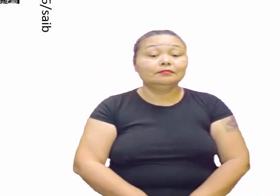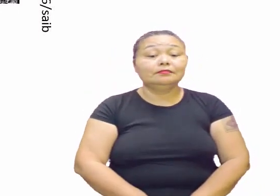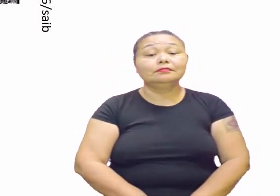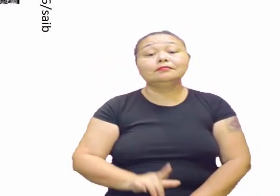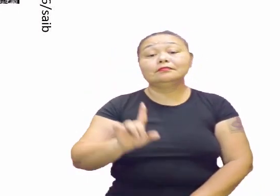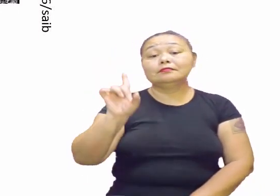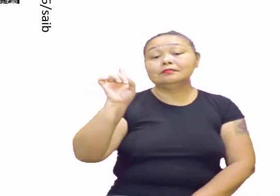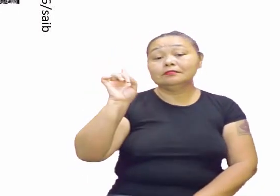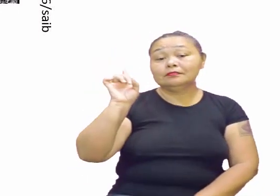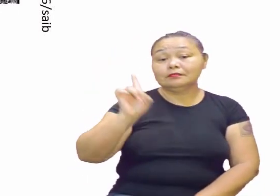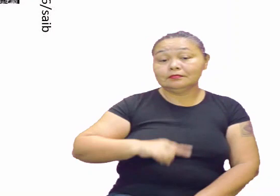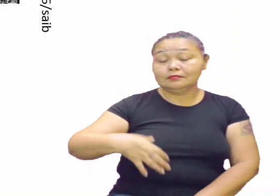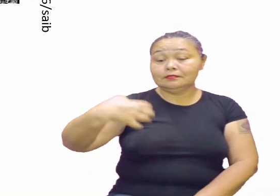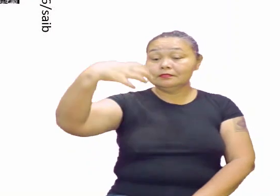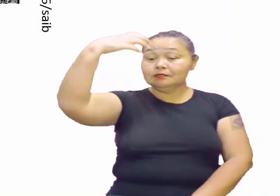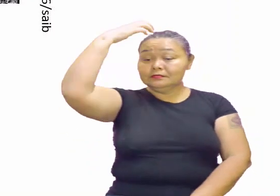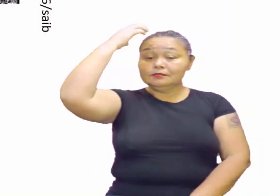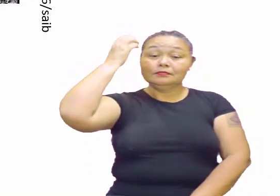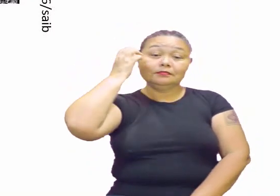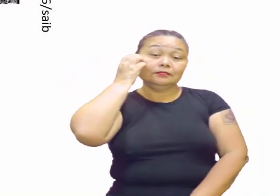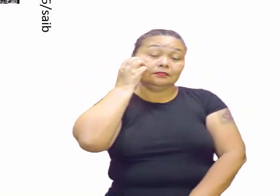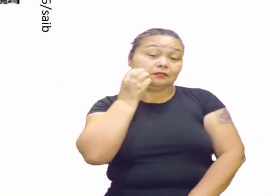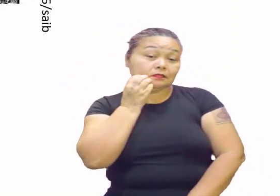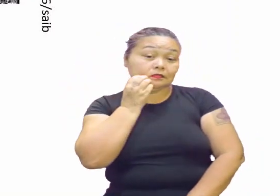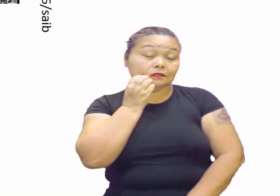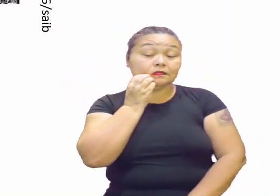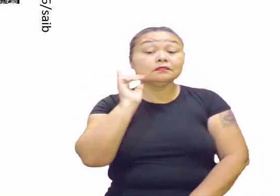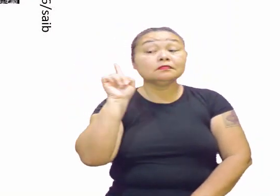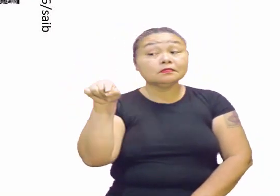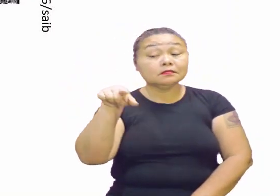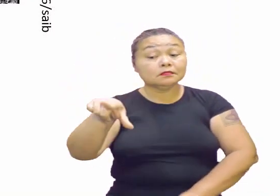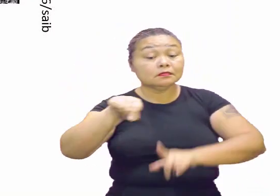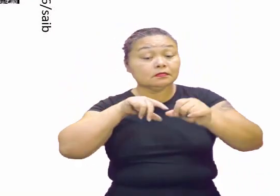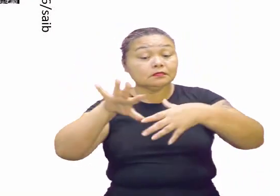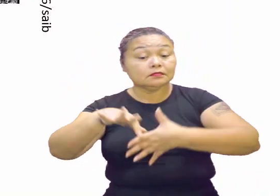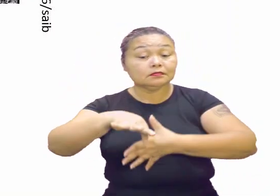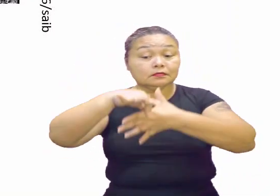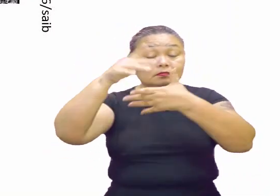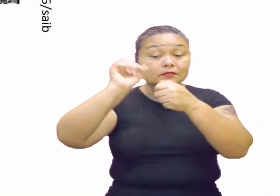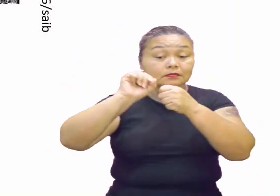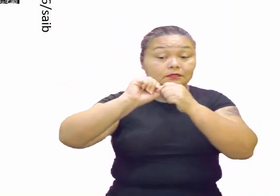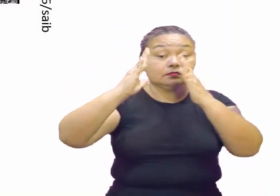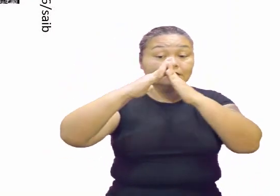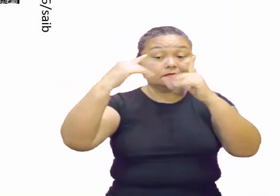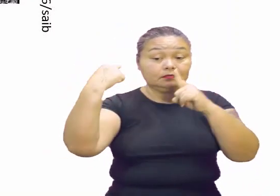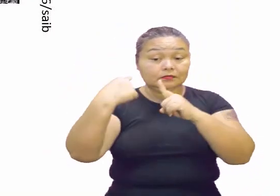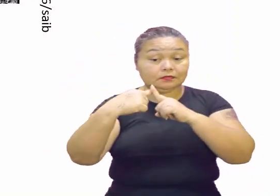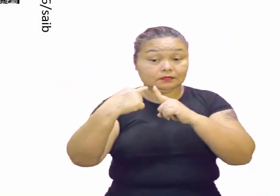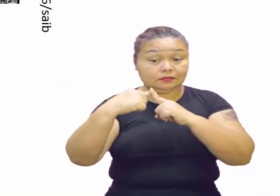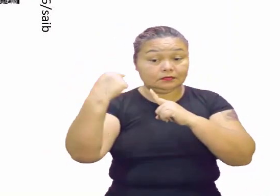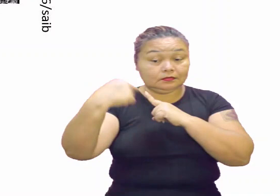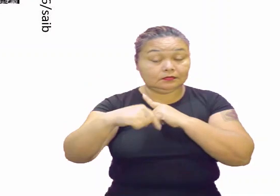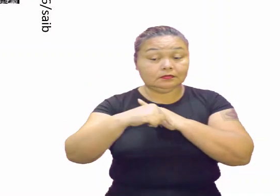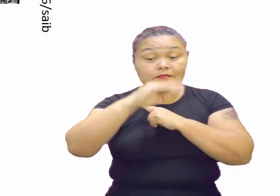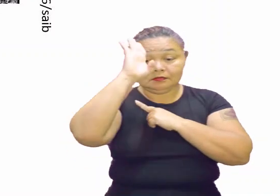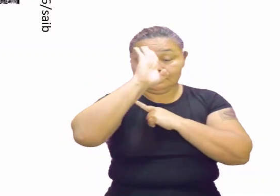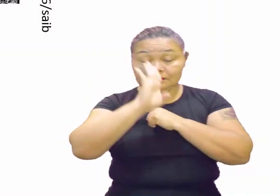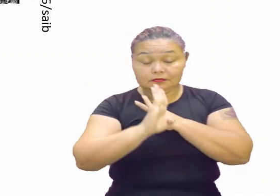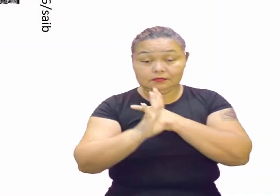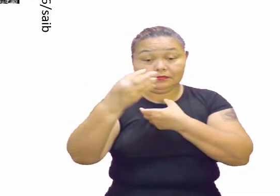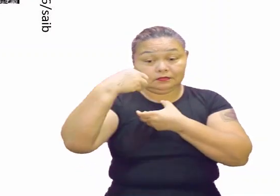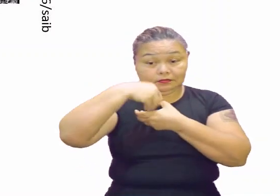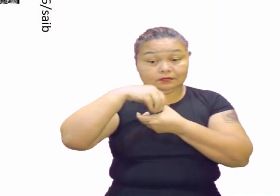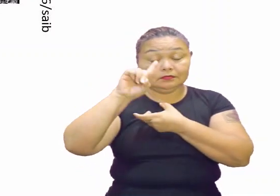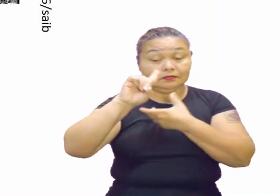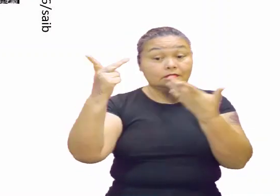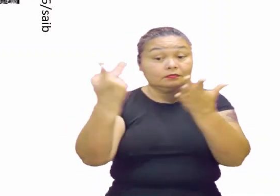Dom Pedro era padroado, era ele que escolhia o líder da igreja aqui no Brasil. Vai ter esse episódio lá